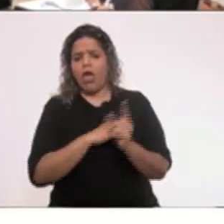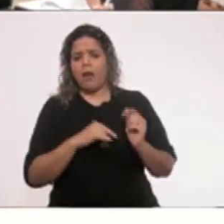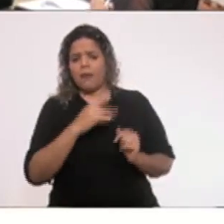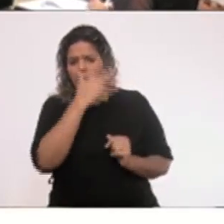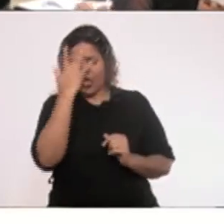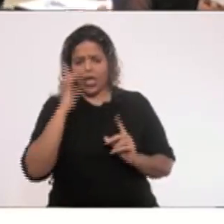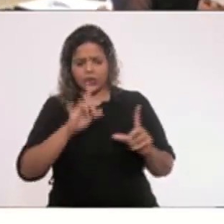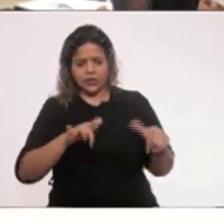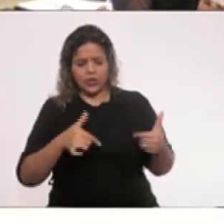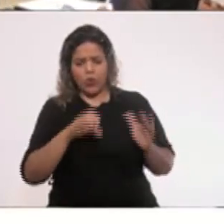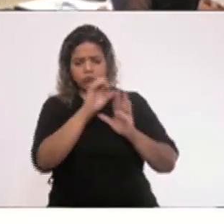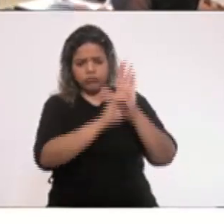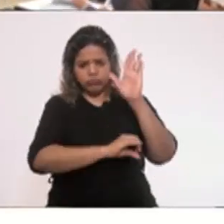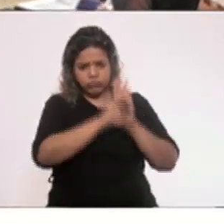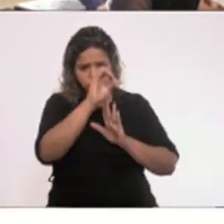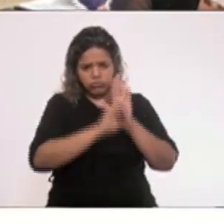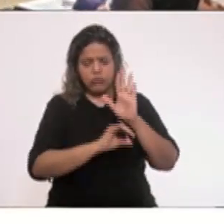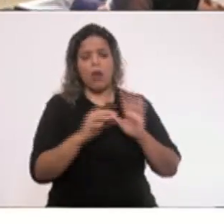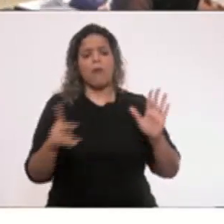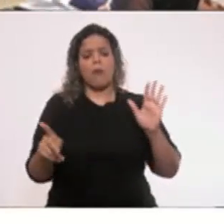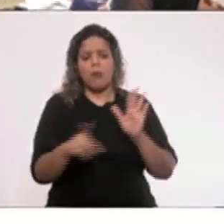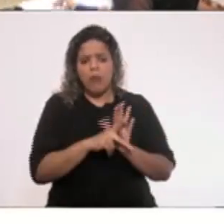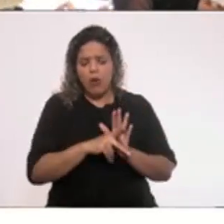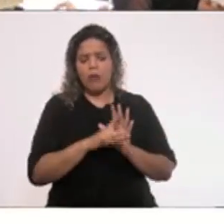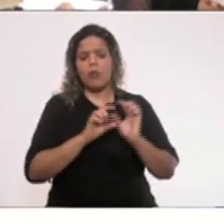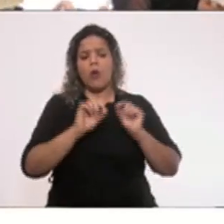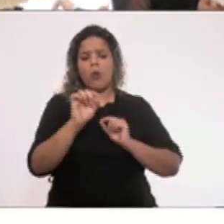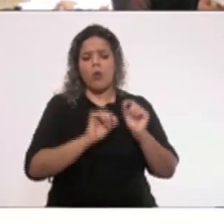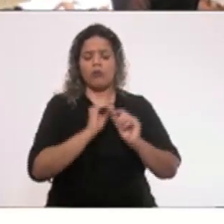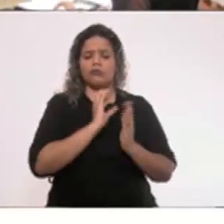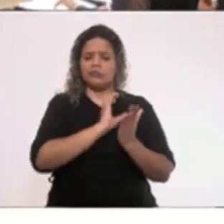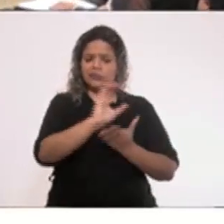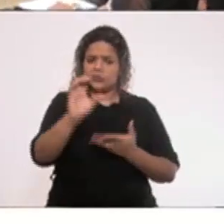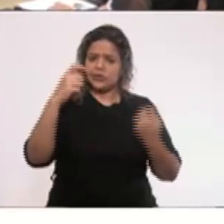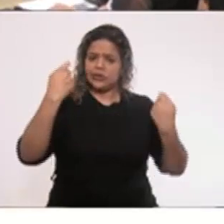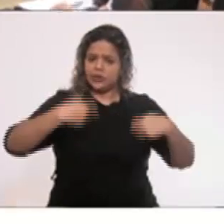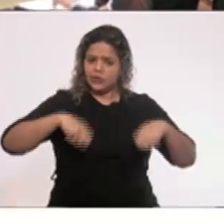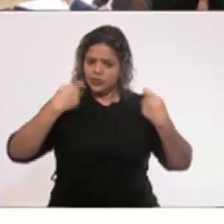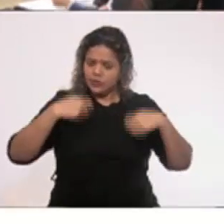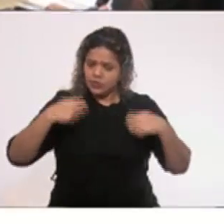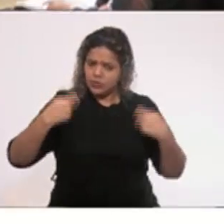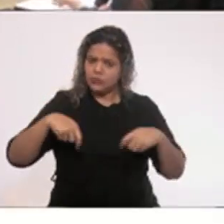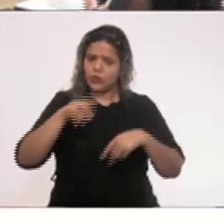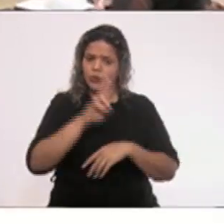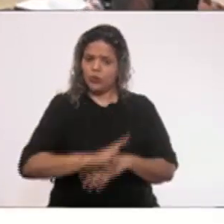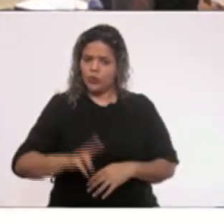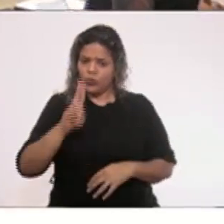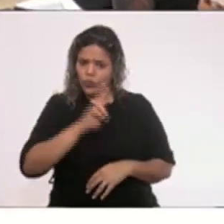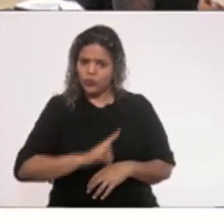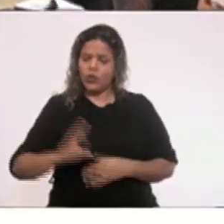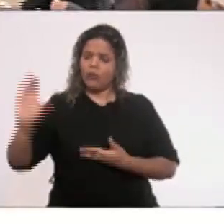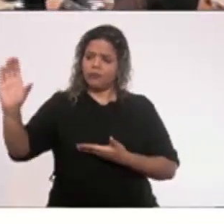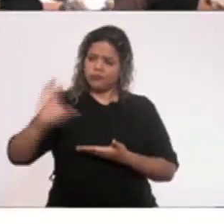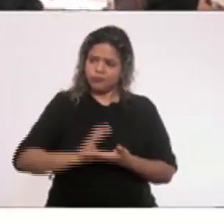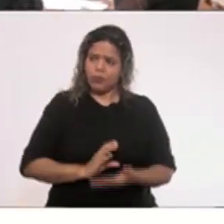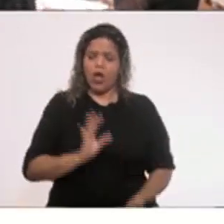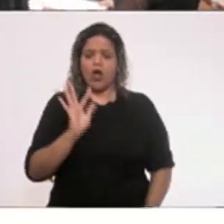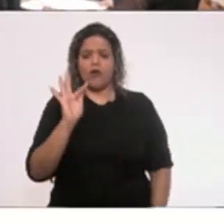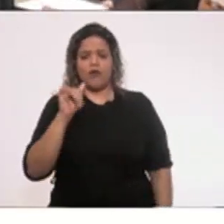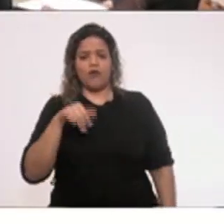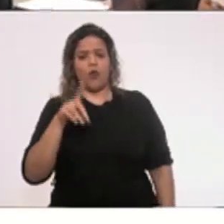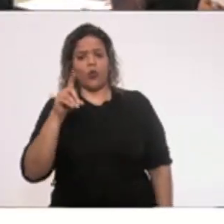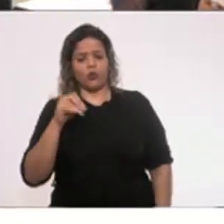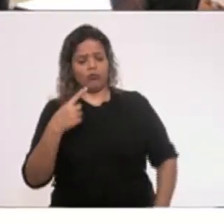de dotações orçamentárias próprias, suplementadas, se necessário, facultando-se a utilização de recursos do Fundo para a Política